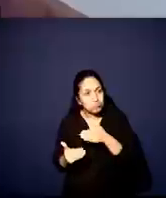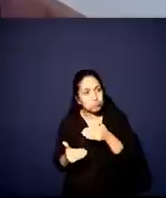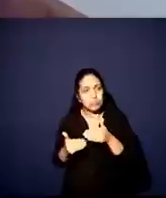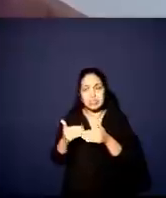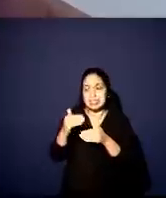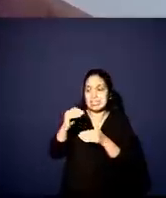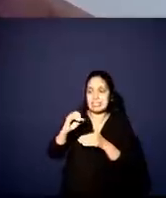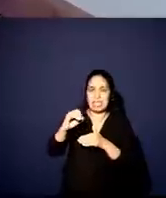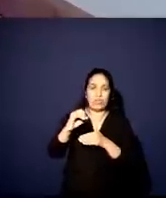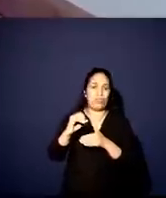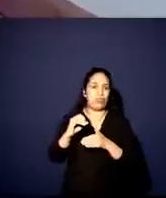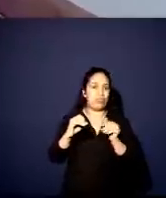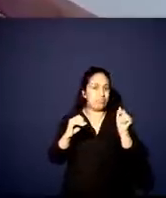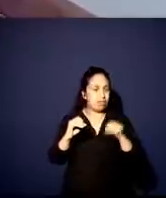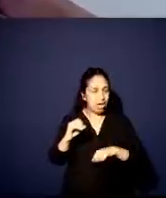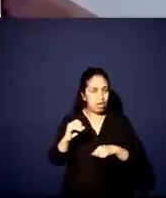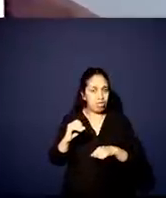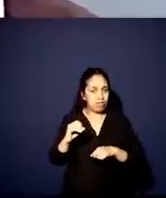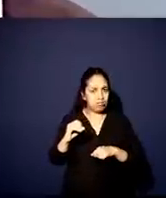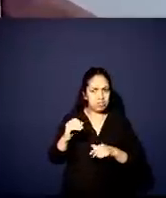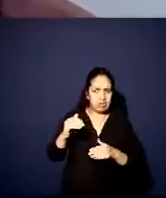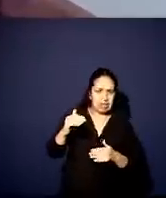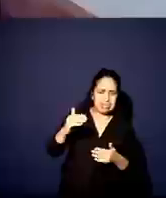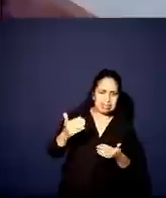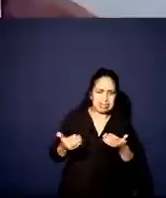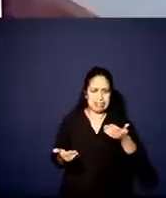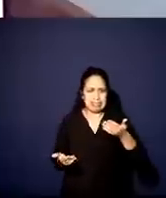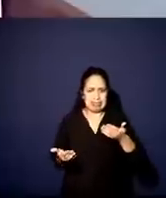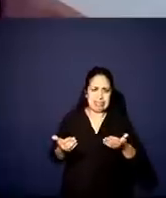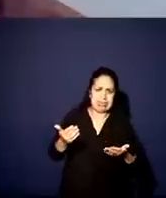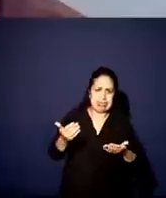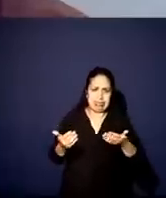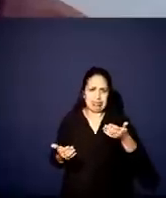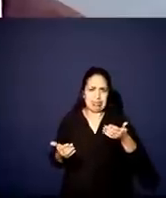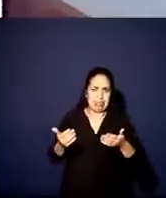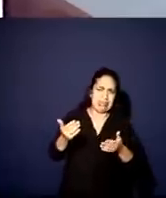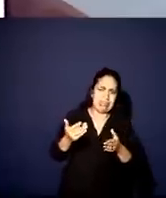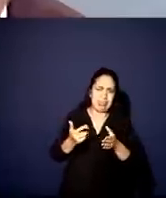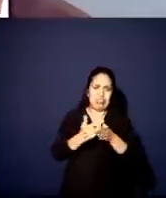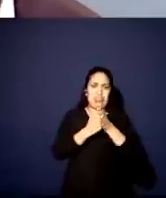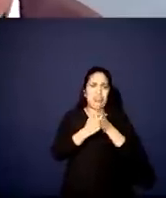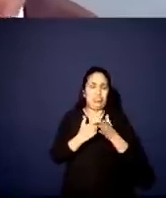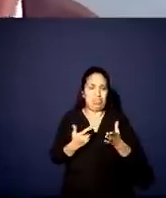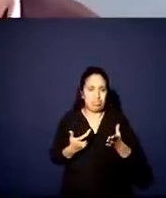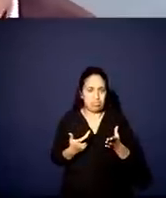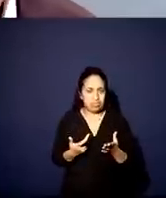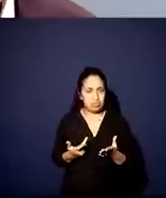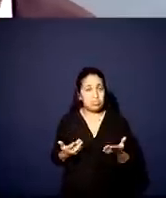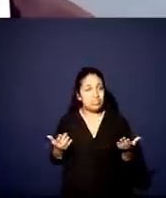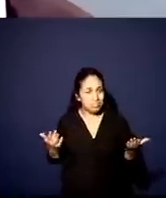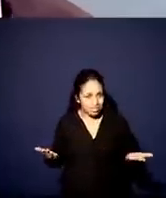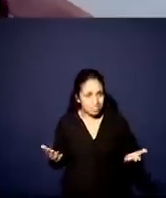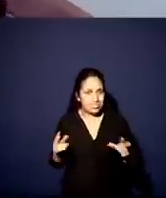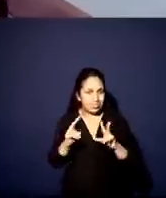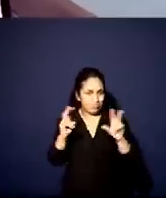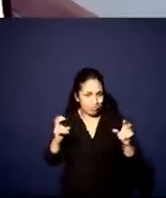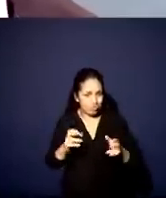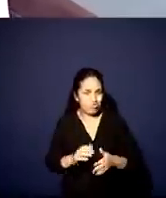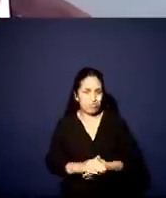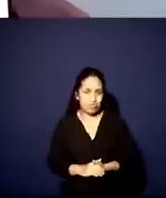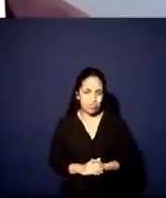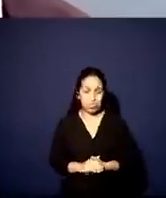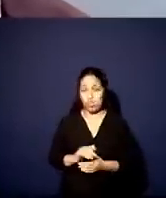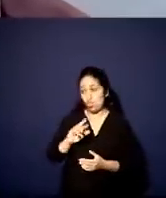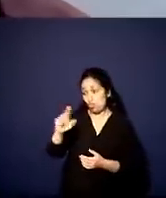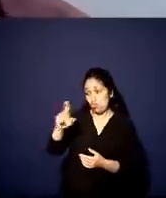a zero, e que vai desequilibrar a sustentabilidade da dívida. Mas fale que esse é o motivo, não é